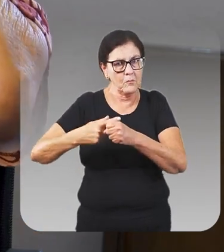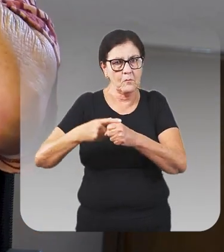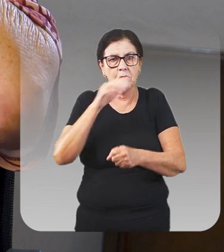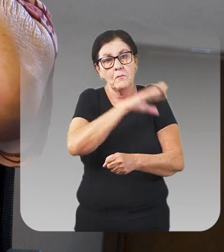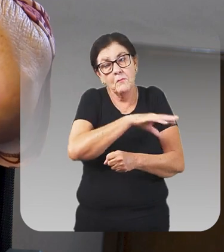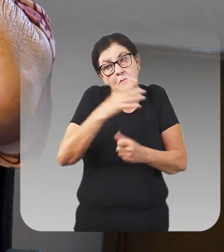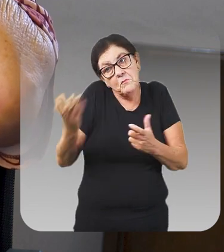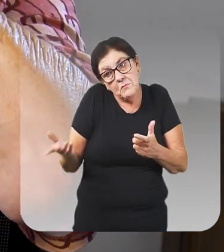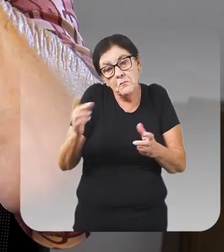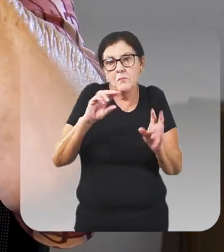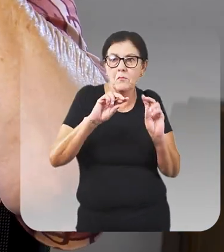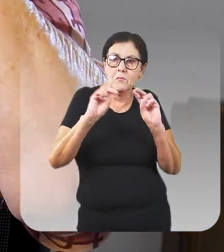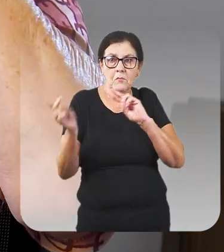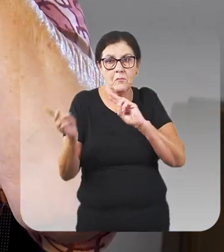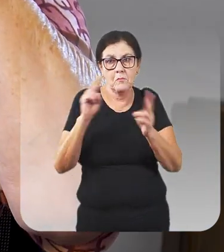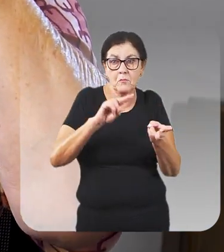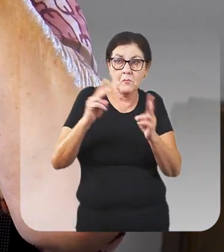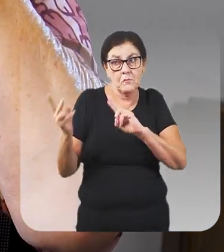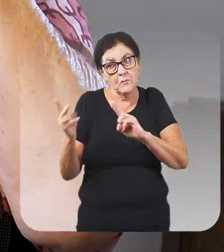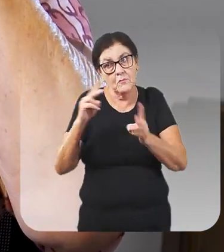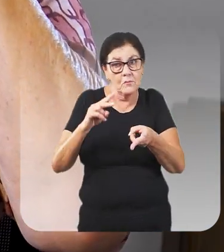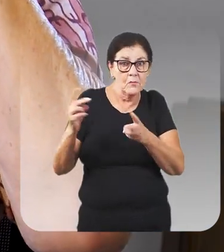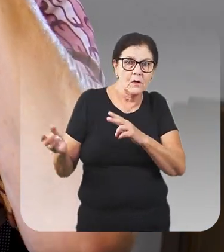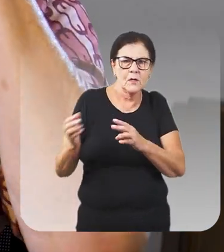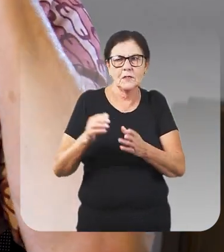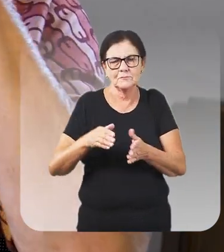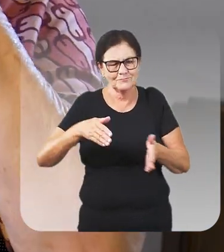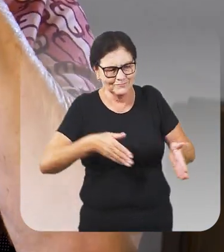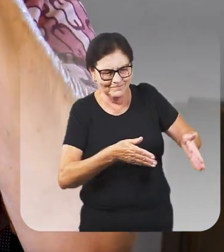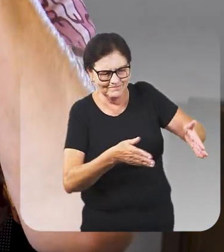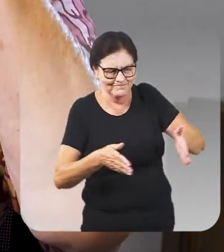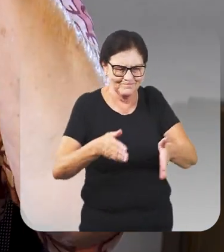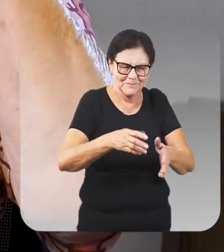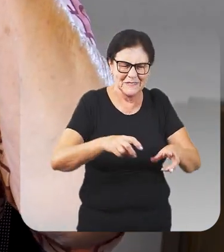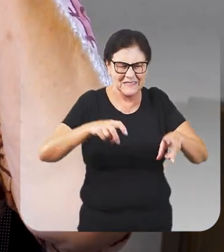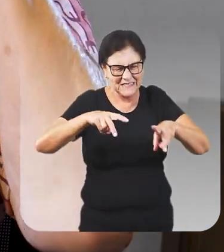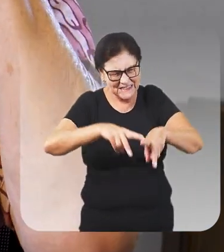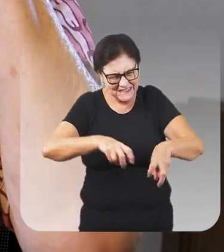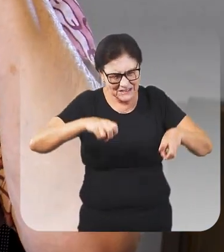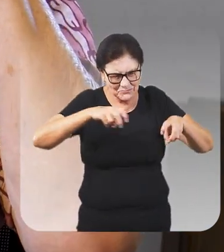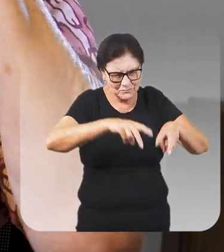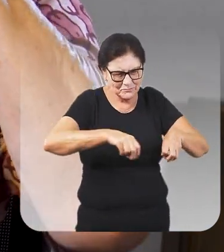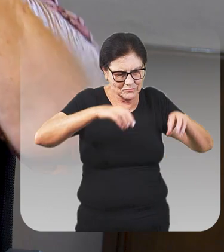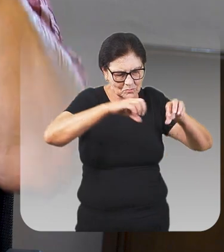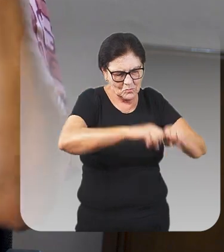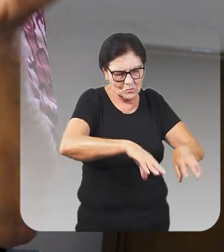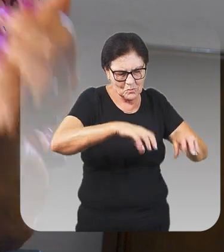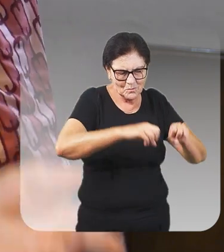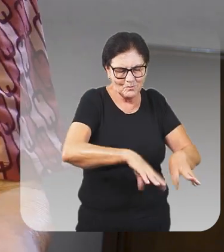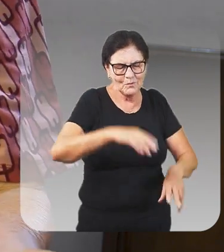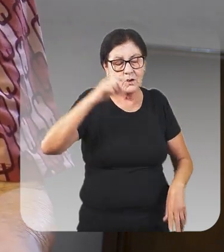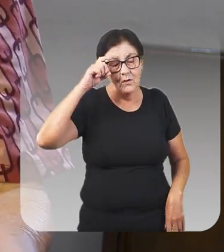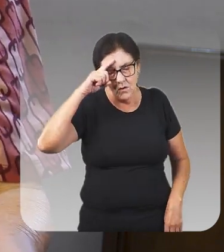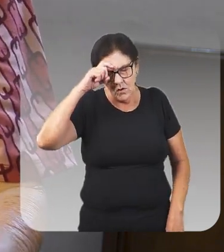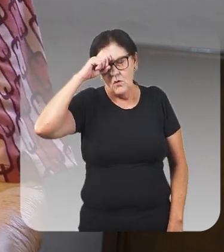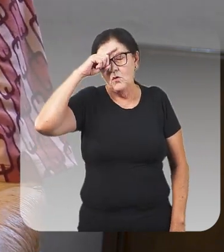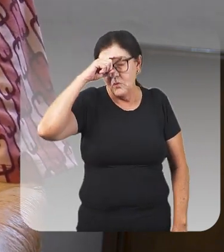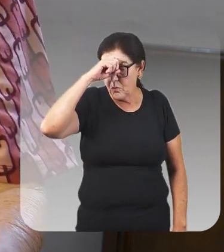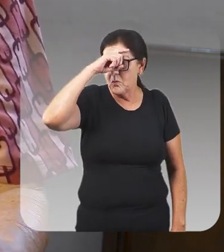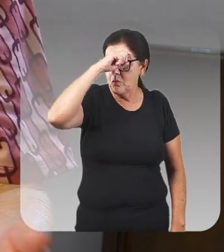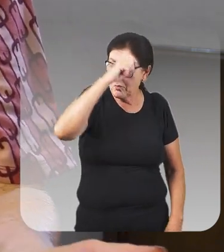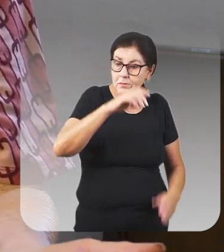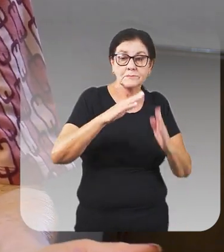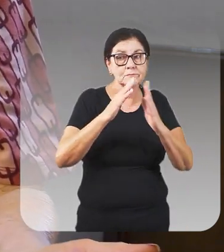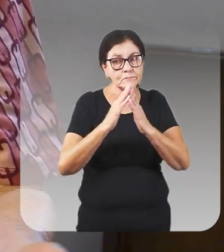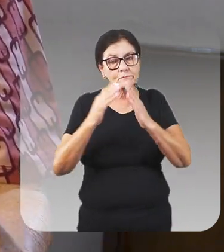uma quantidade de alunos muito grande, uns iam de trem, outros iam de ônibus. As estradas eram